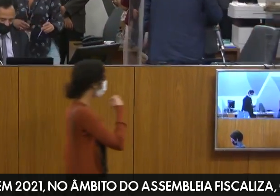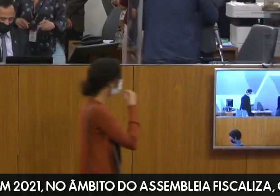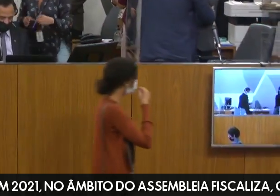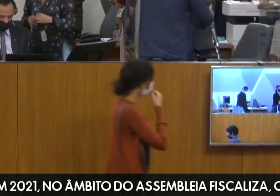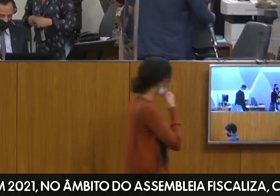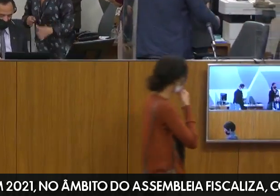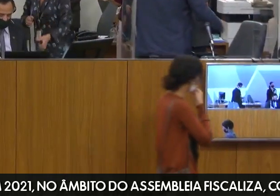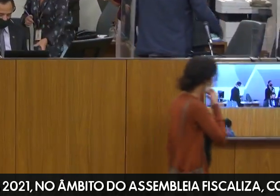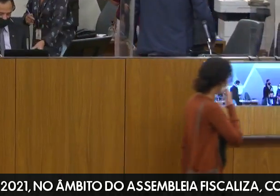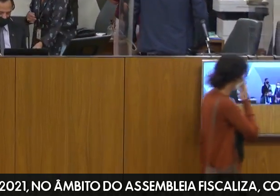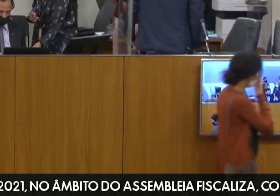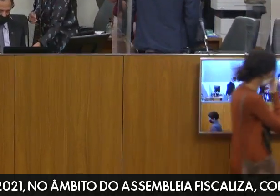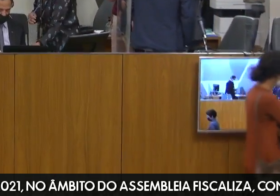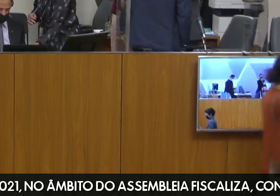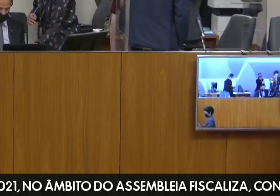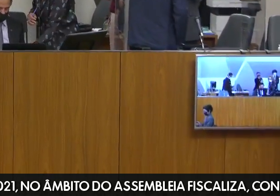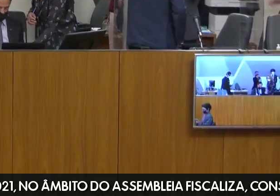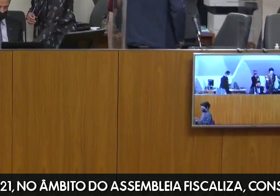Obrigado.